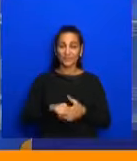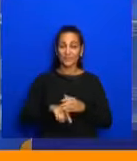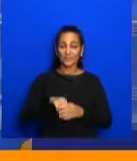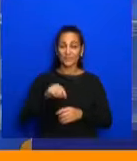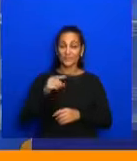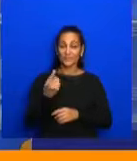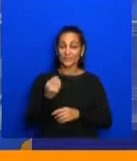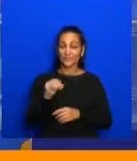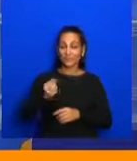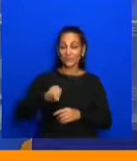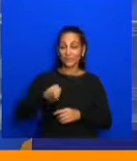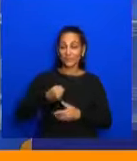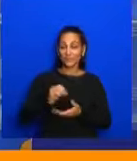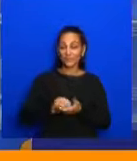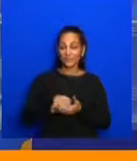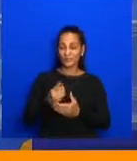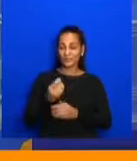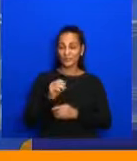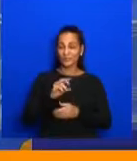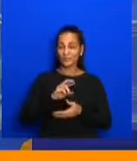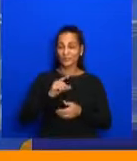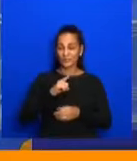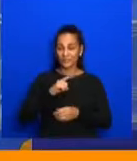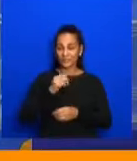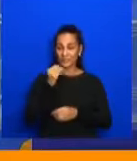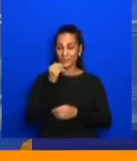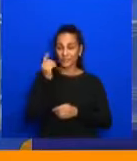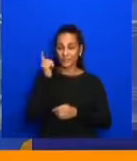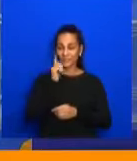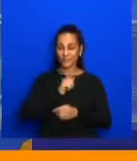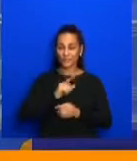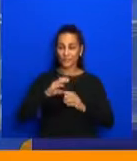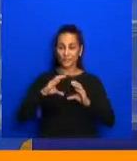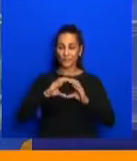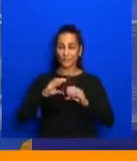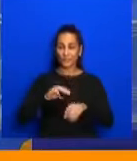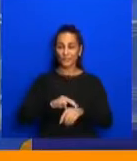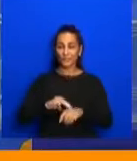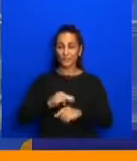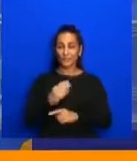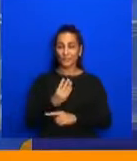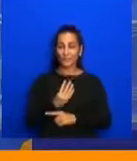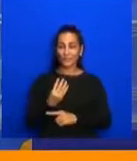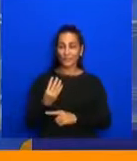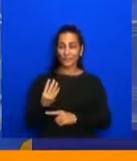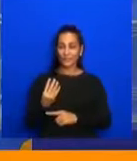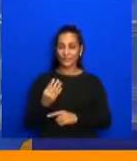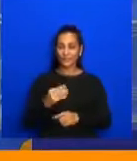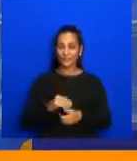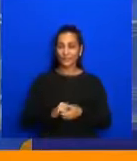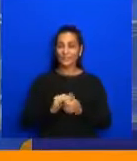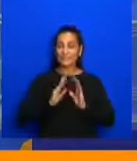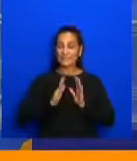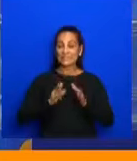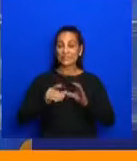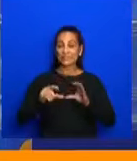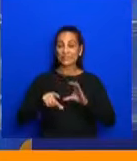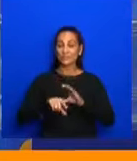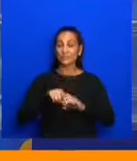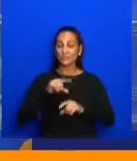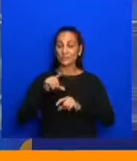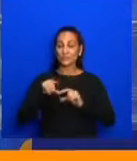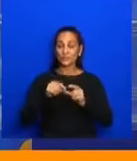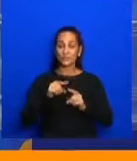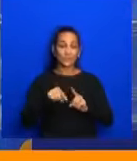Foram sorteados 10 números, faltam 10. Você ainda tem chances. Bola marrom 44, marrom número 44. Já foram realizados